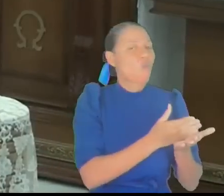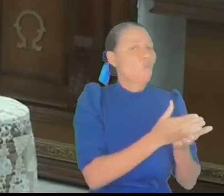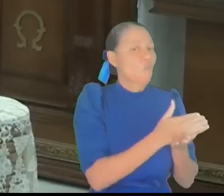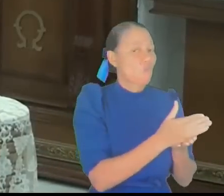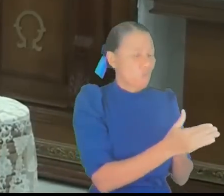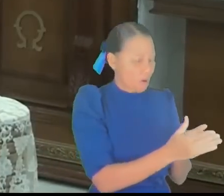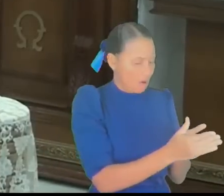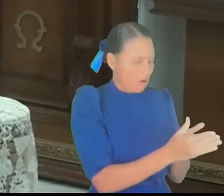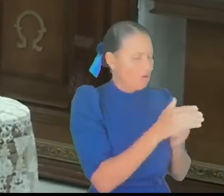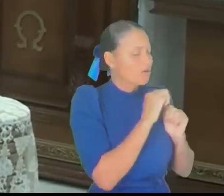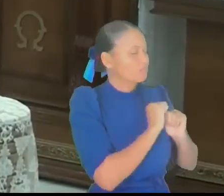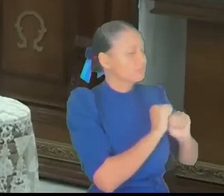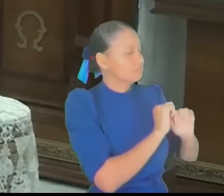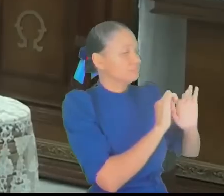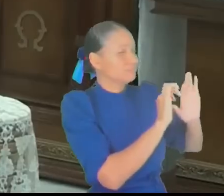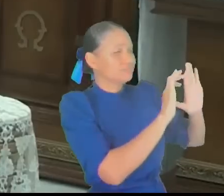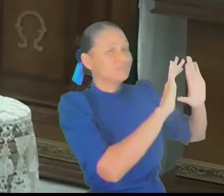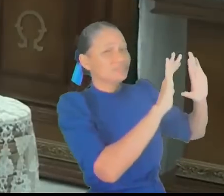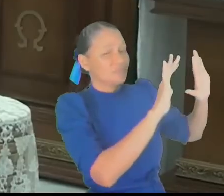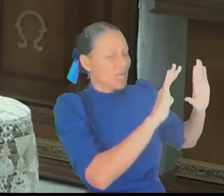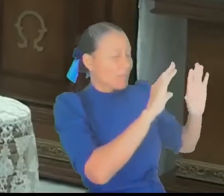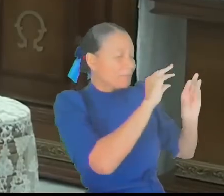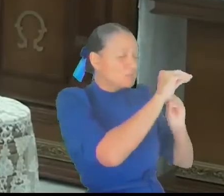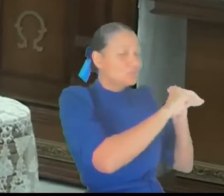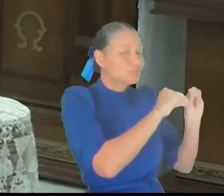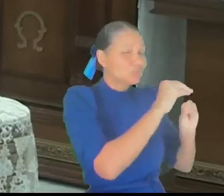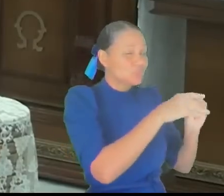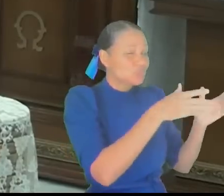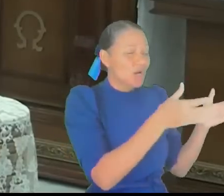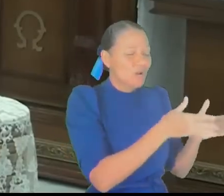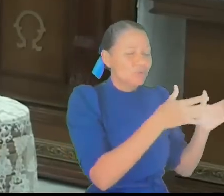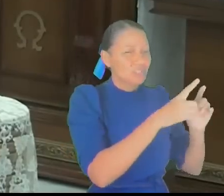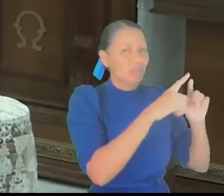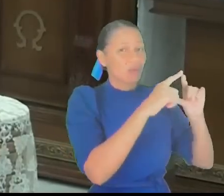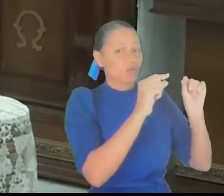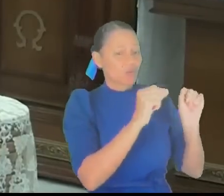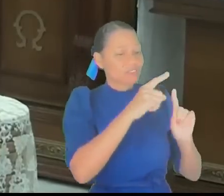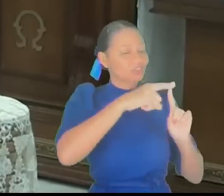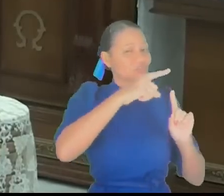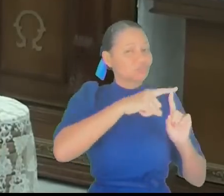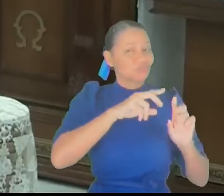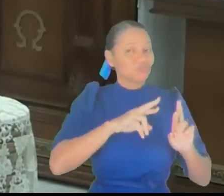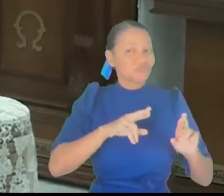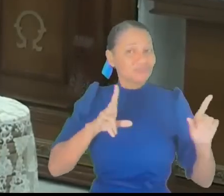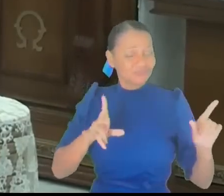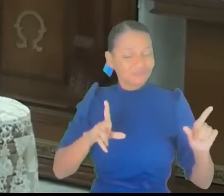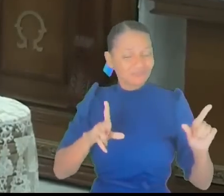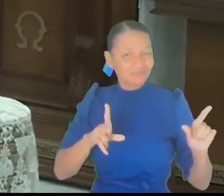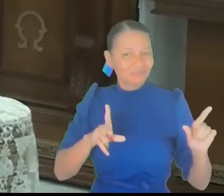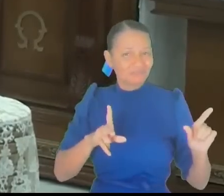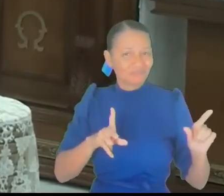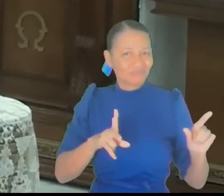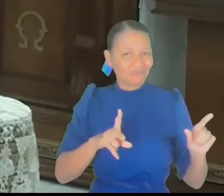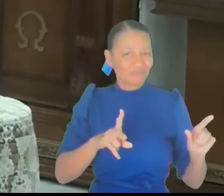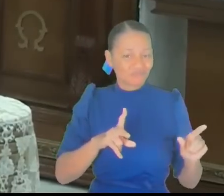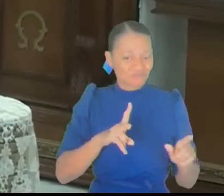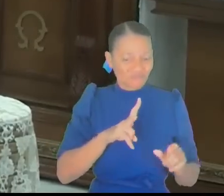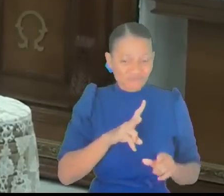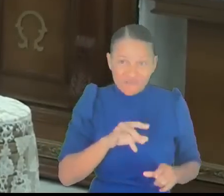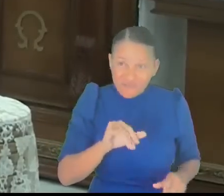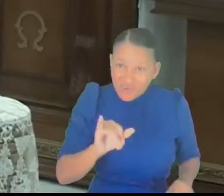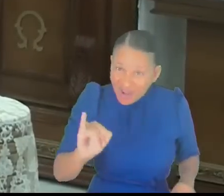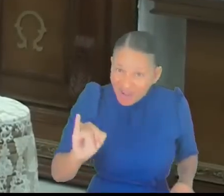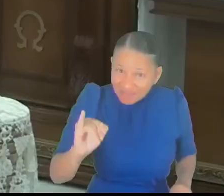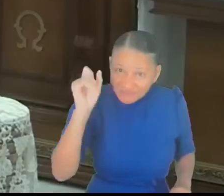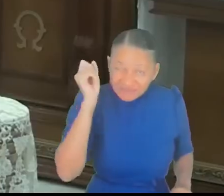a alva do dia. Hoje, ela é lua. Mas a Bíblia diz que ela não vai ser sol.